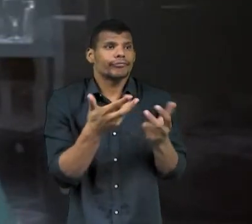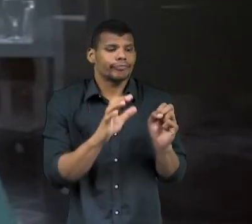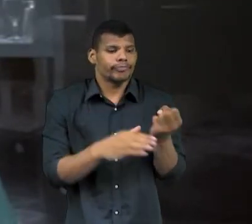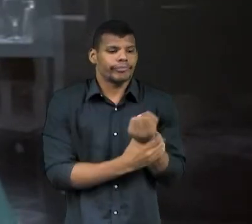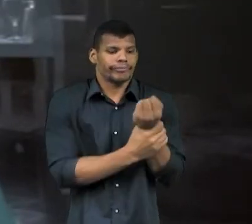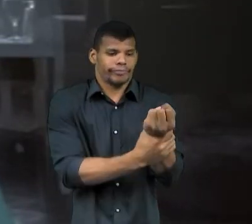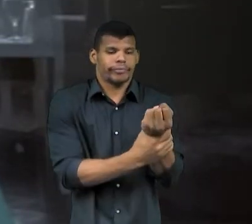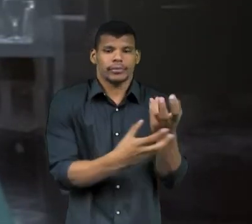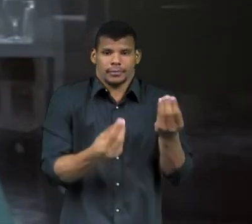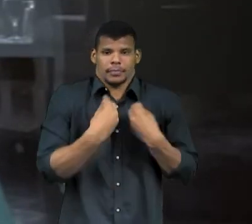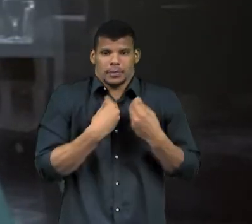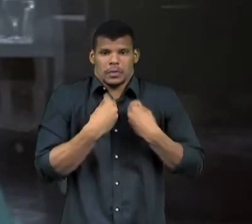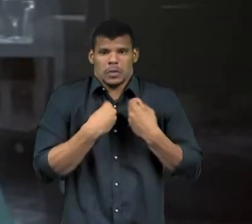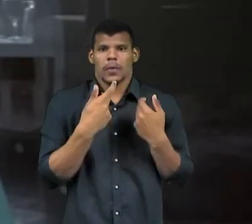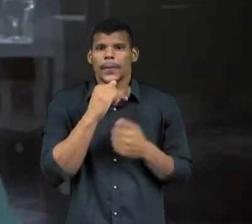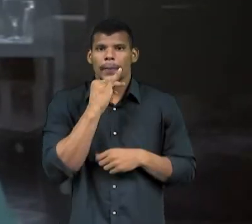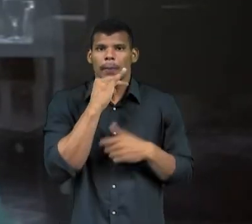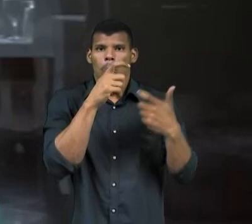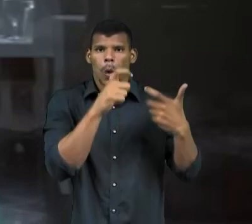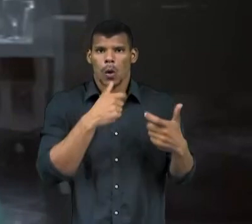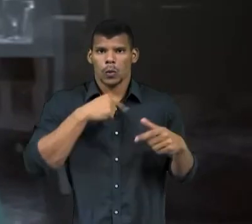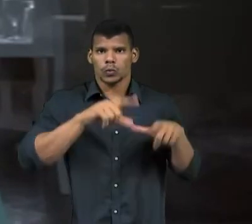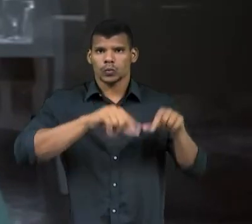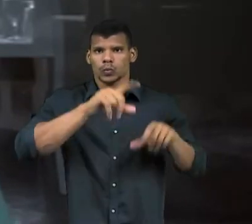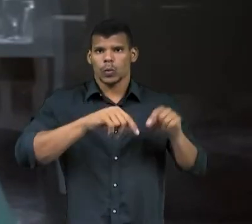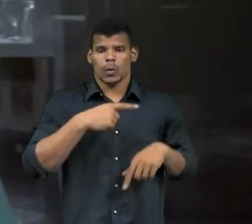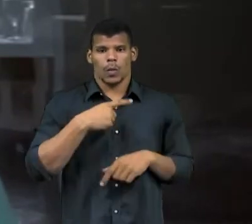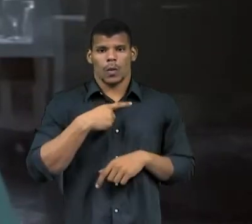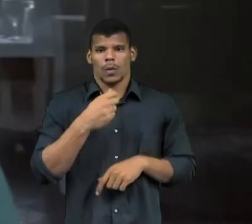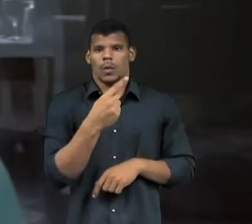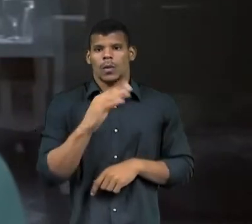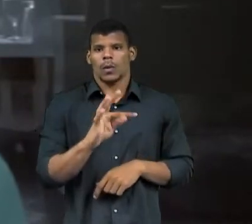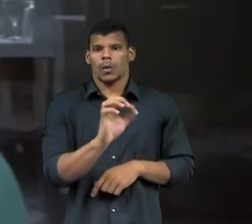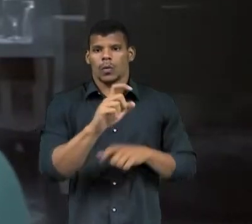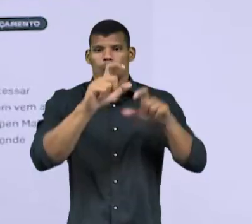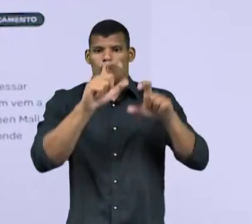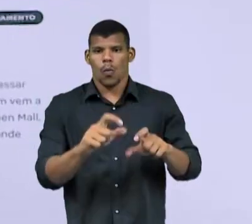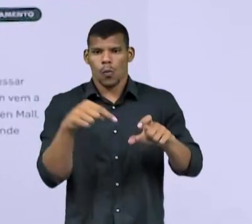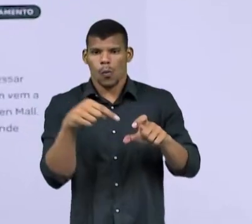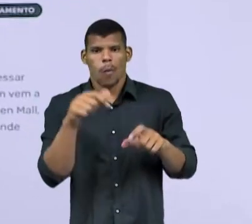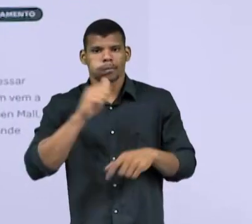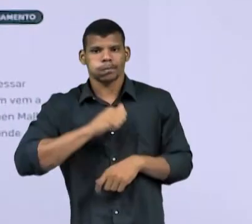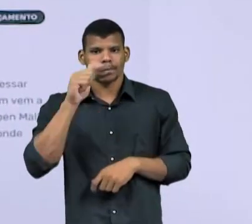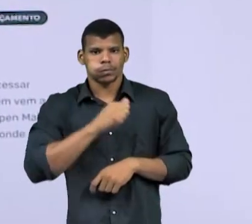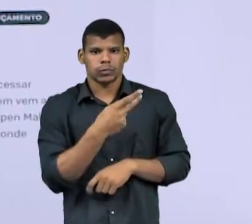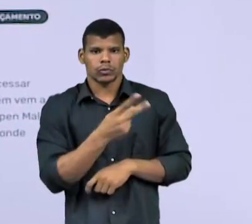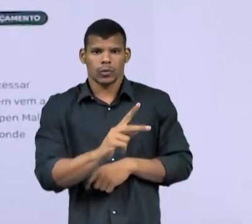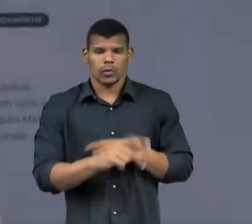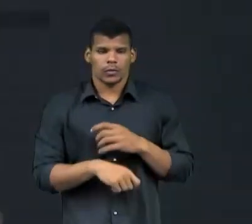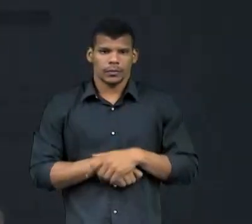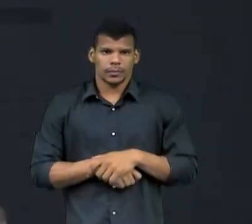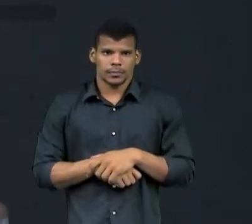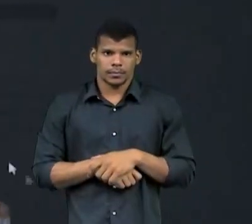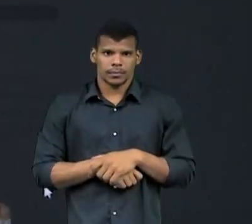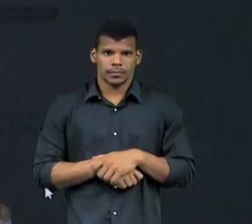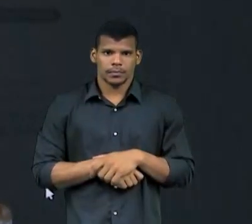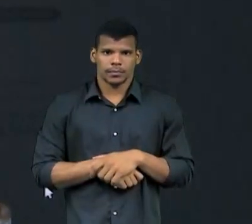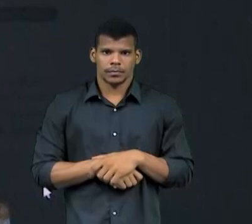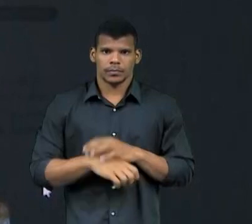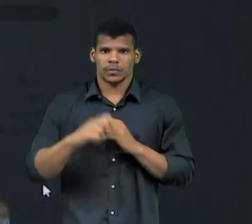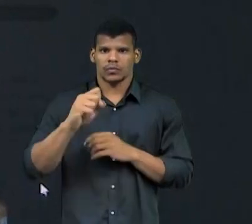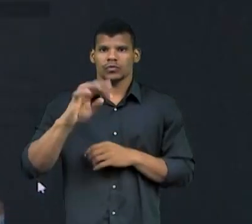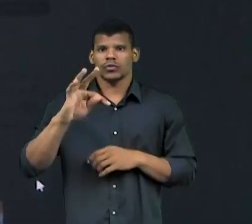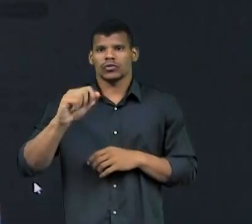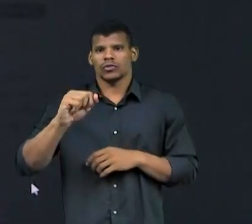bairro que você escolher, você vai encontrar um apartamento no padrão de qualidade deles. Através de uma startup de locação online,